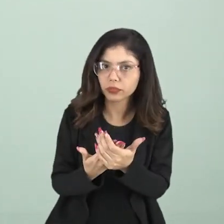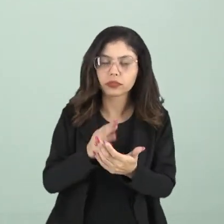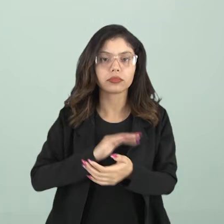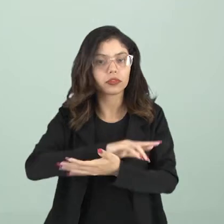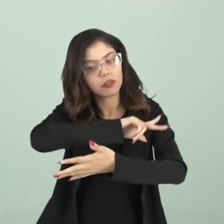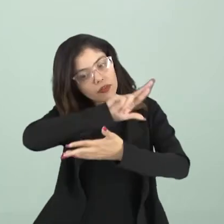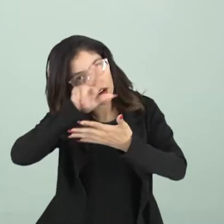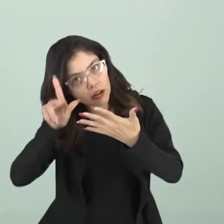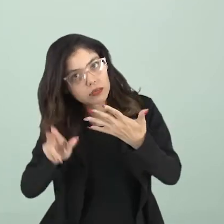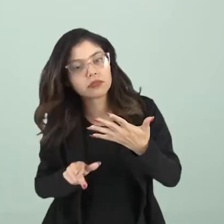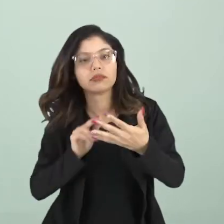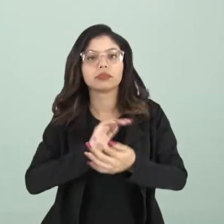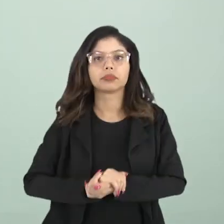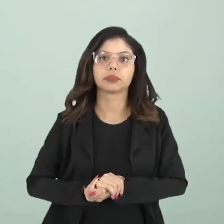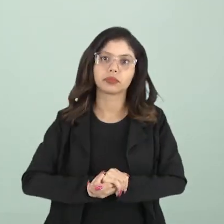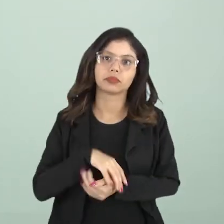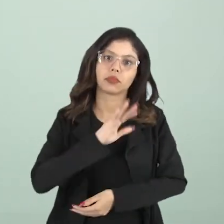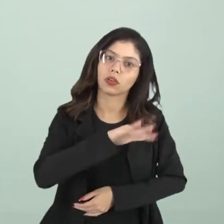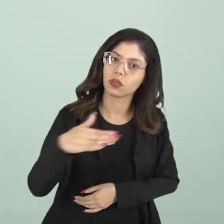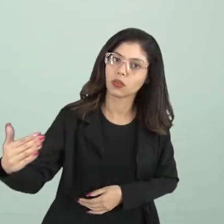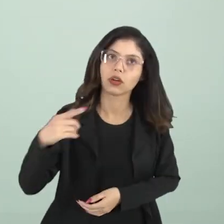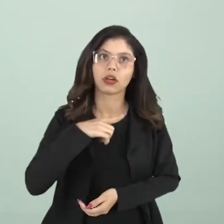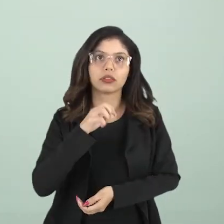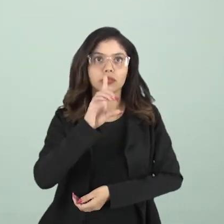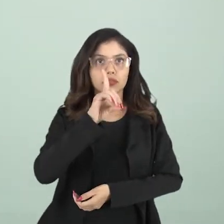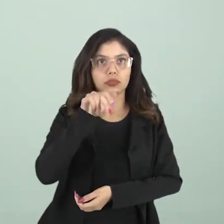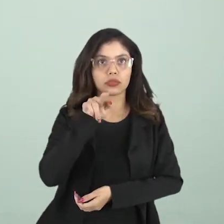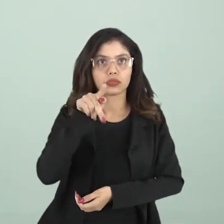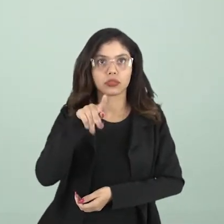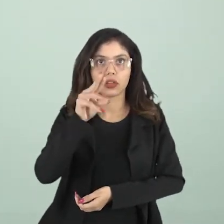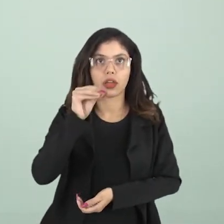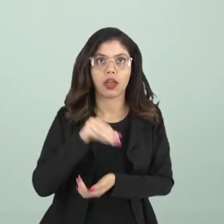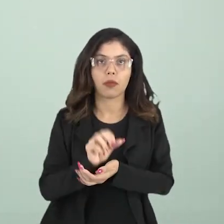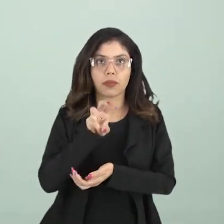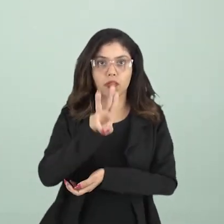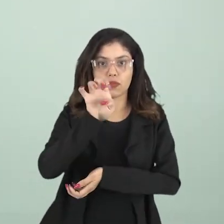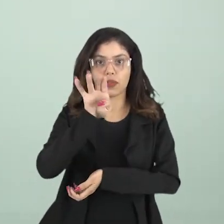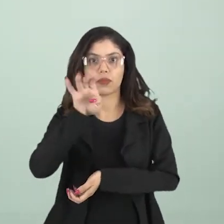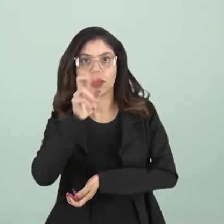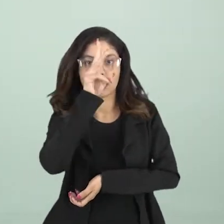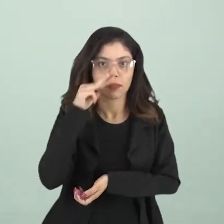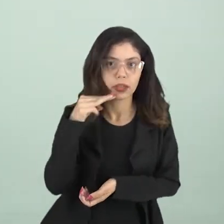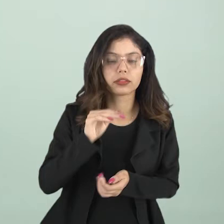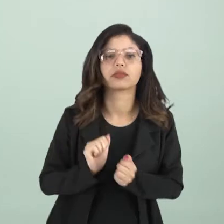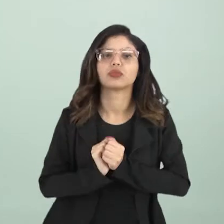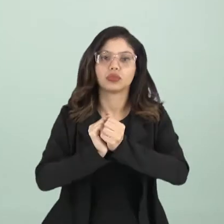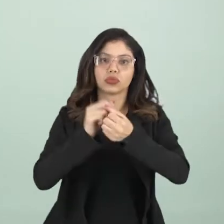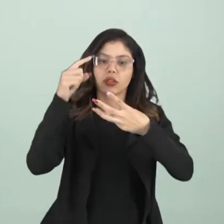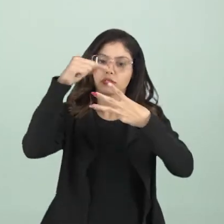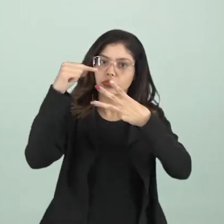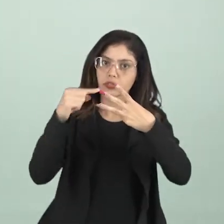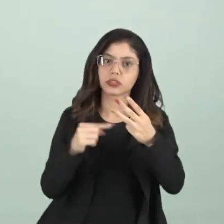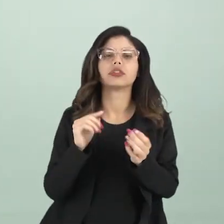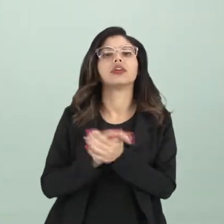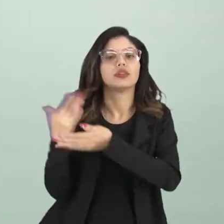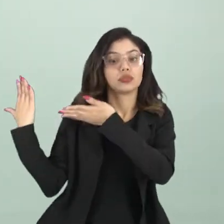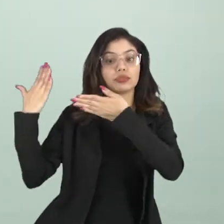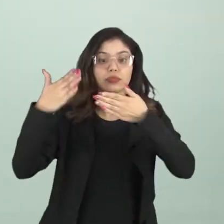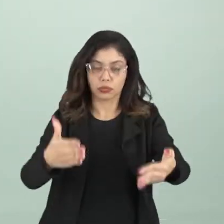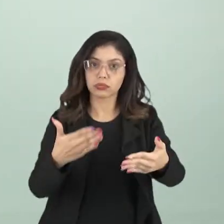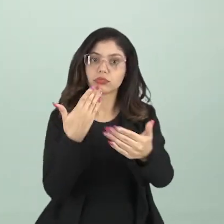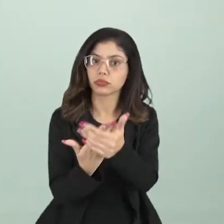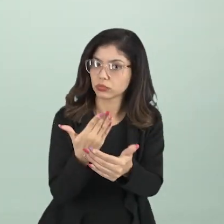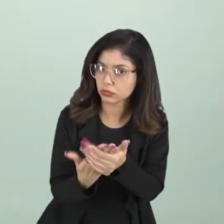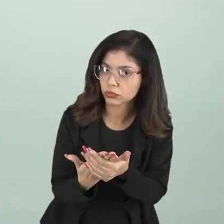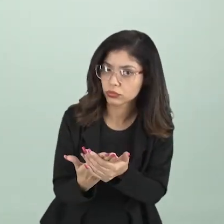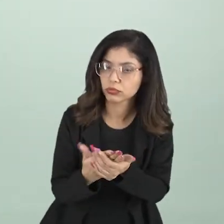são variadíssimos. Quando Durkheim, Weber e Marx, eles fizeram a proposição dos seus objetos